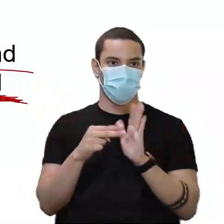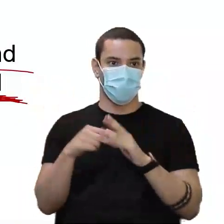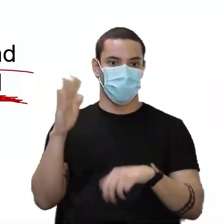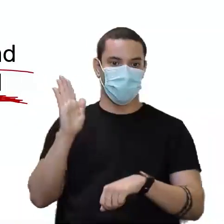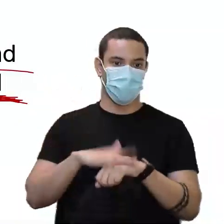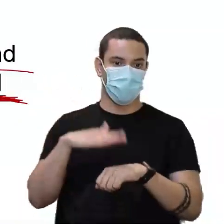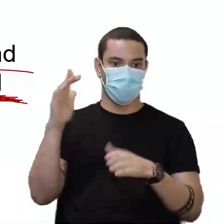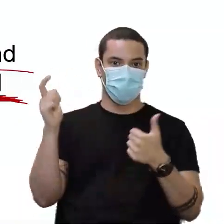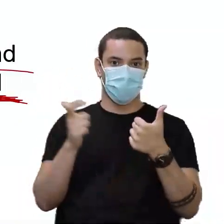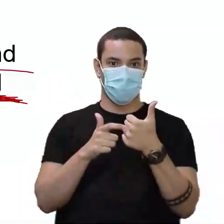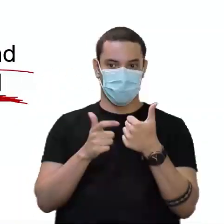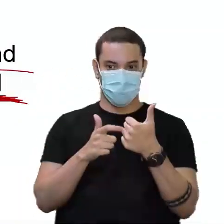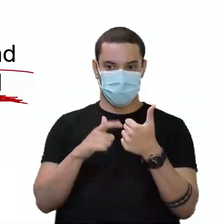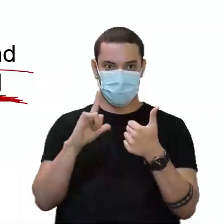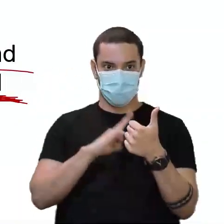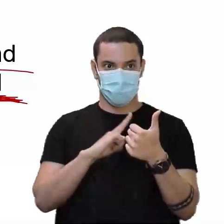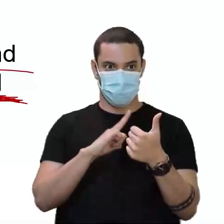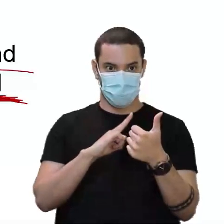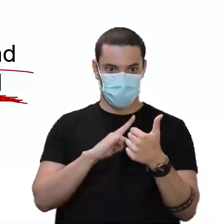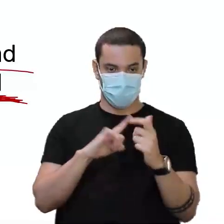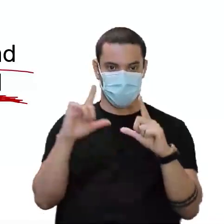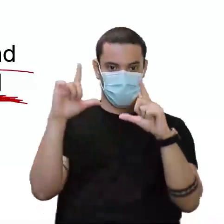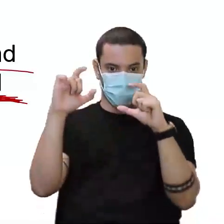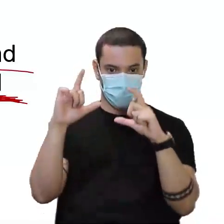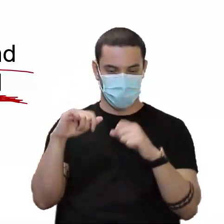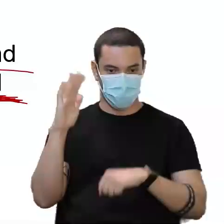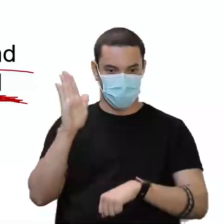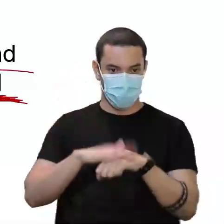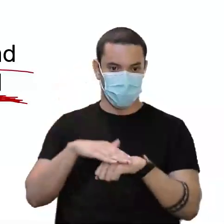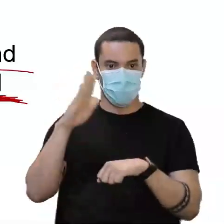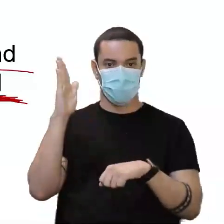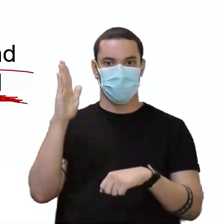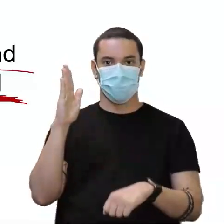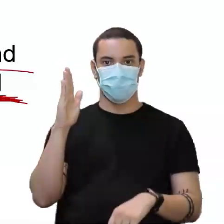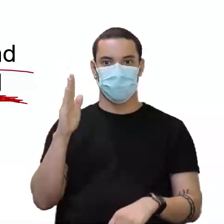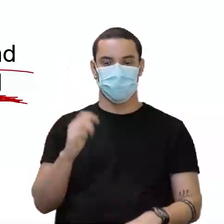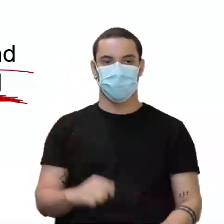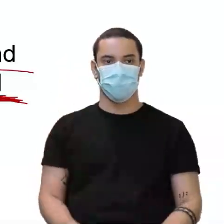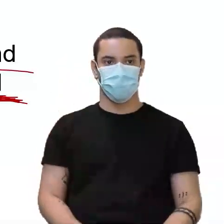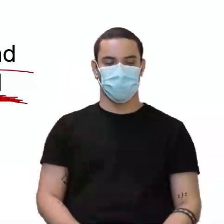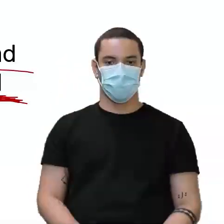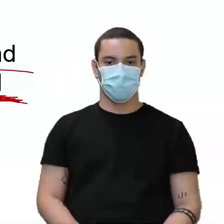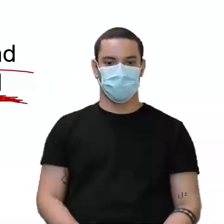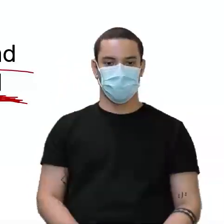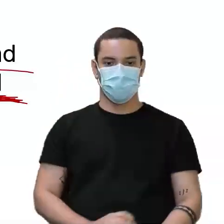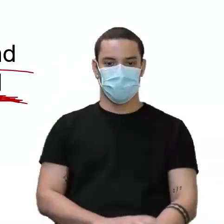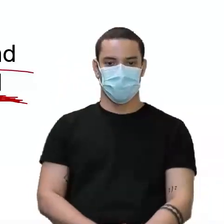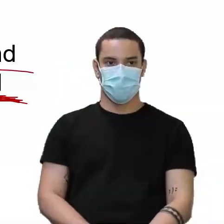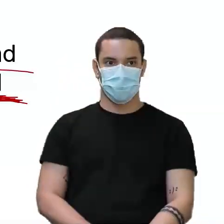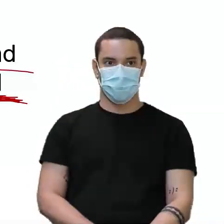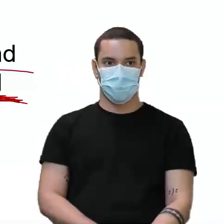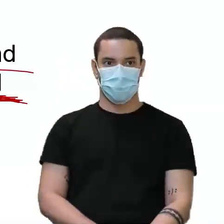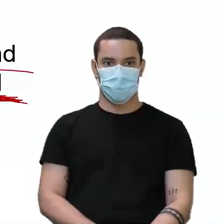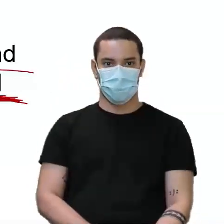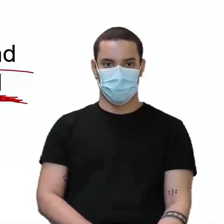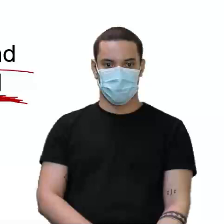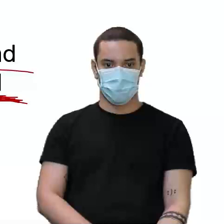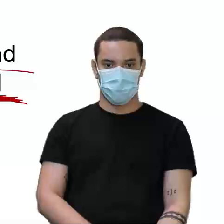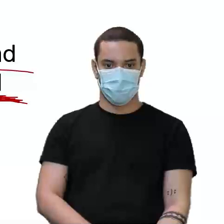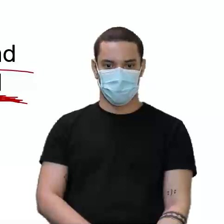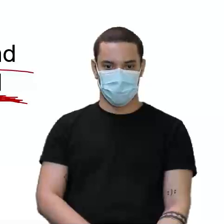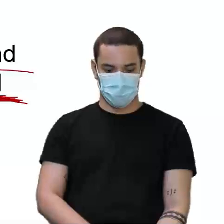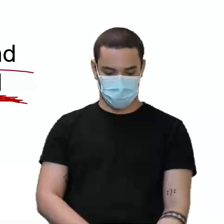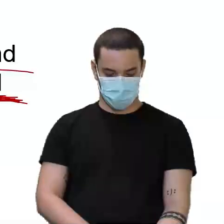mais likes uma foto tem, mais likes, mais propício eles eram